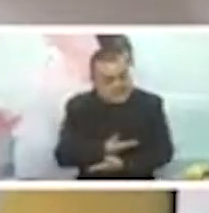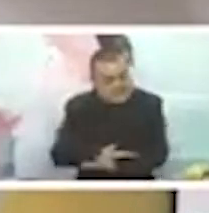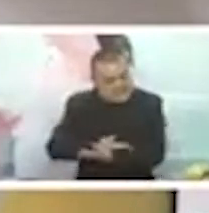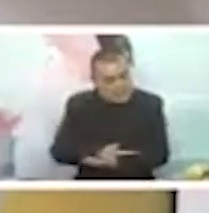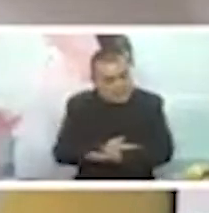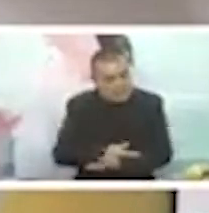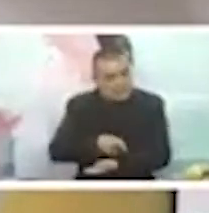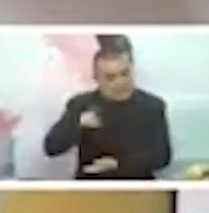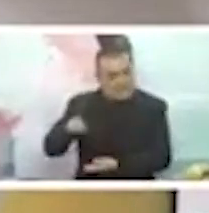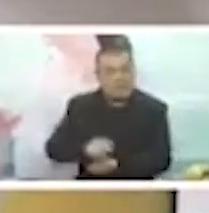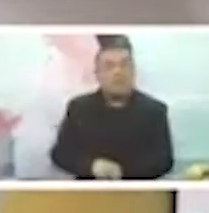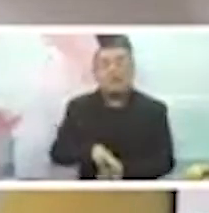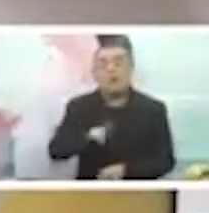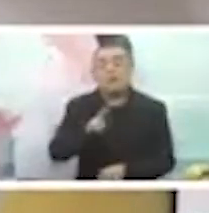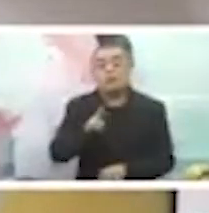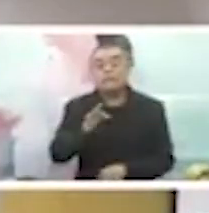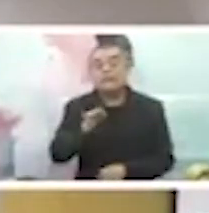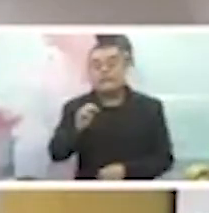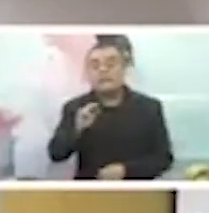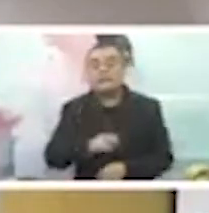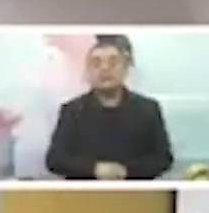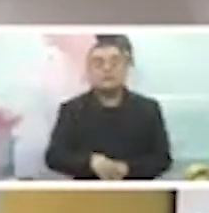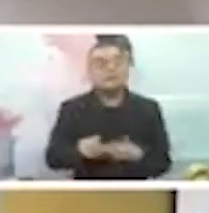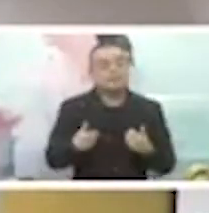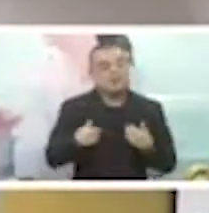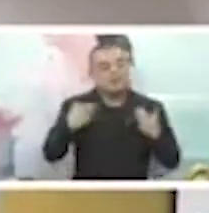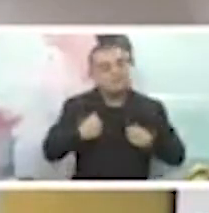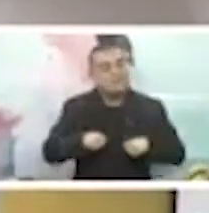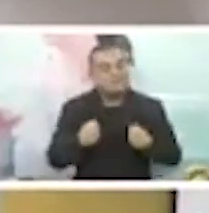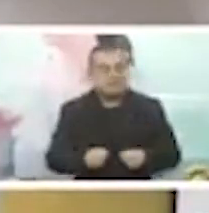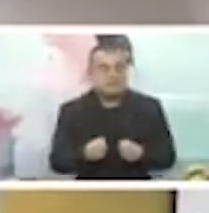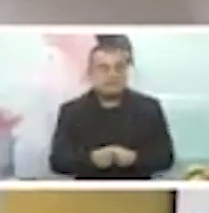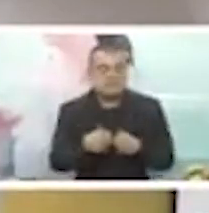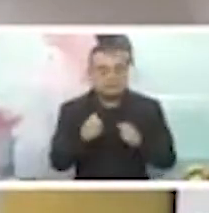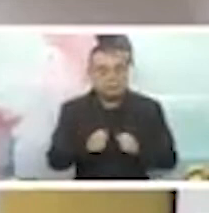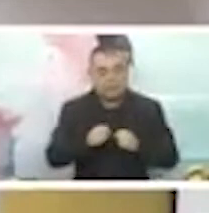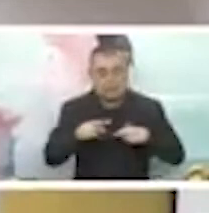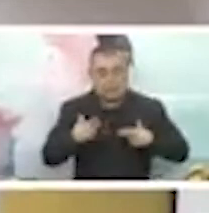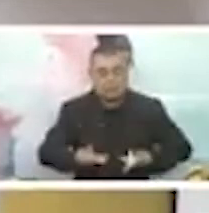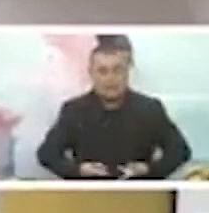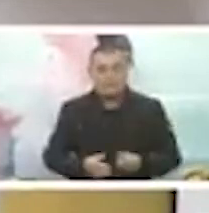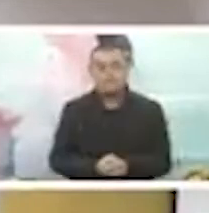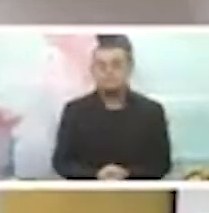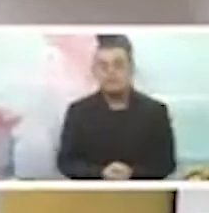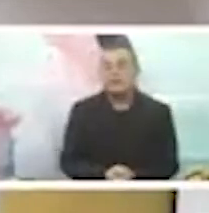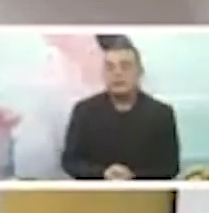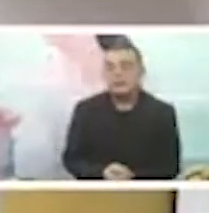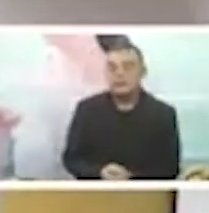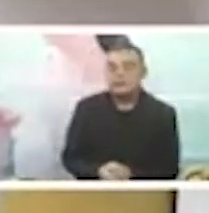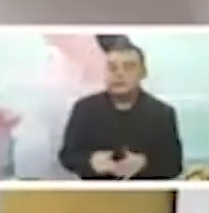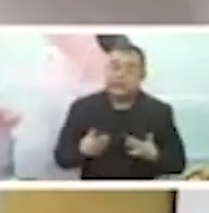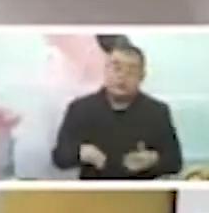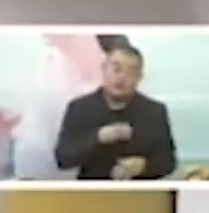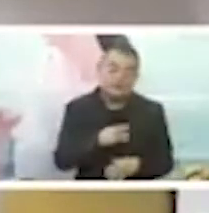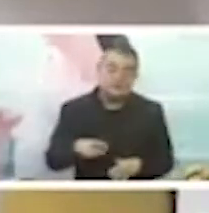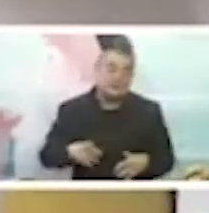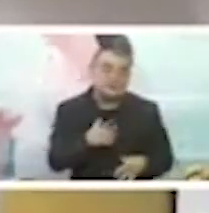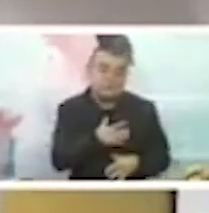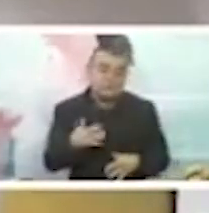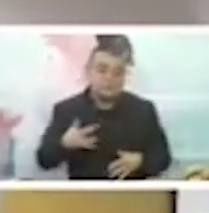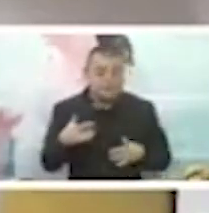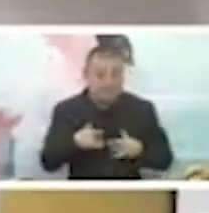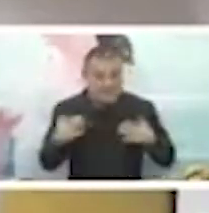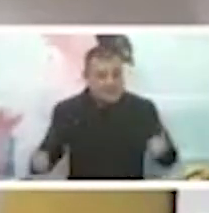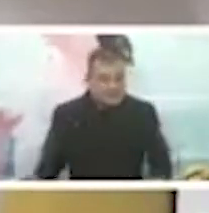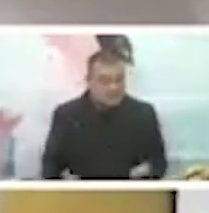naquela UTI neonatal e precisa daquele insumo, precisa desse leite humano. Então, o Ministério da Saúde vem